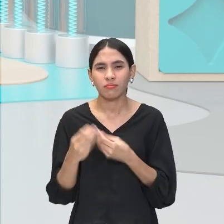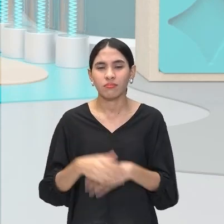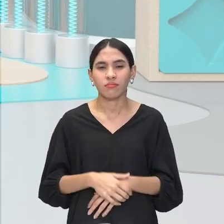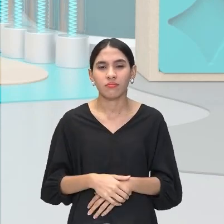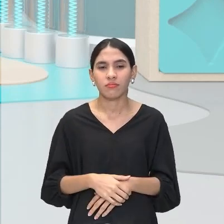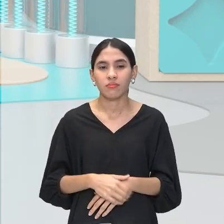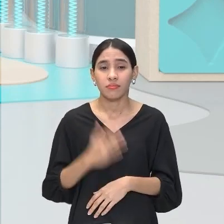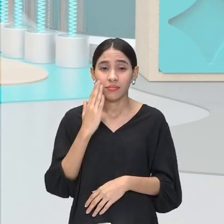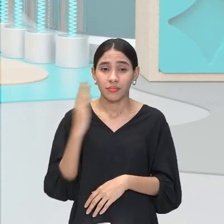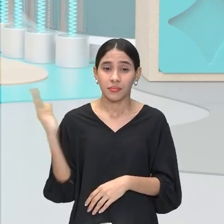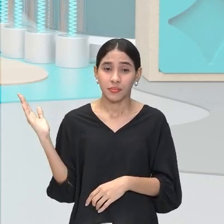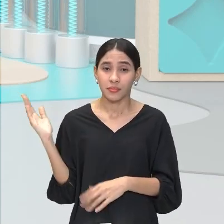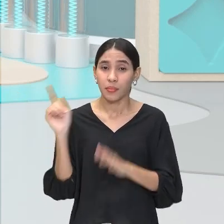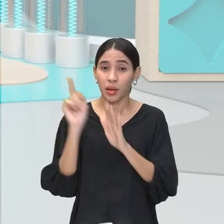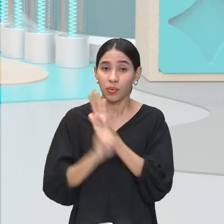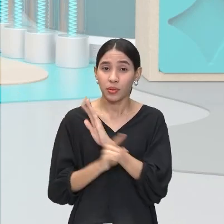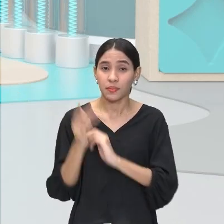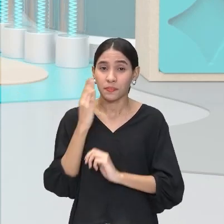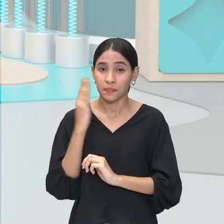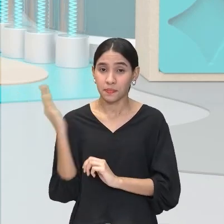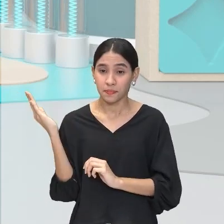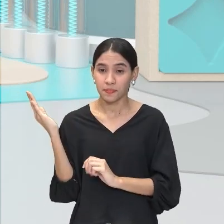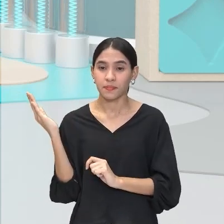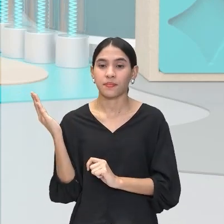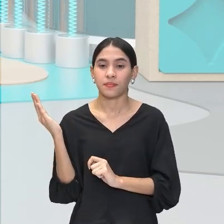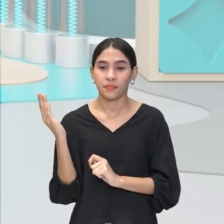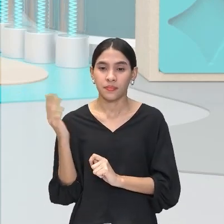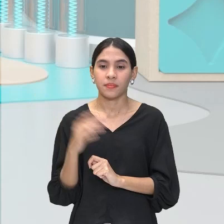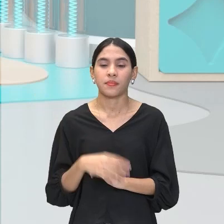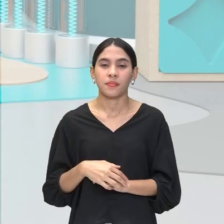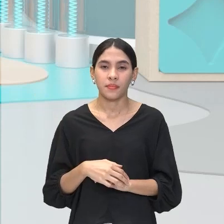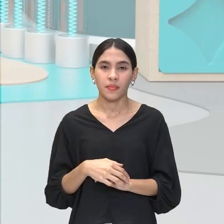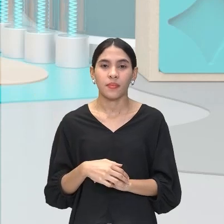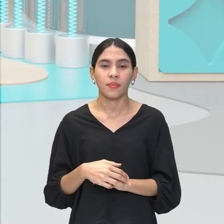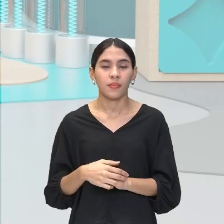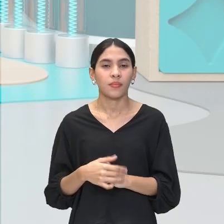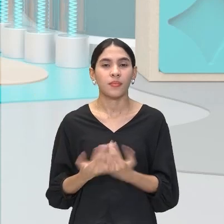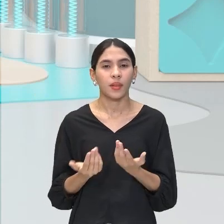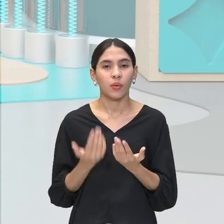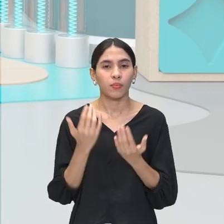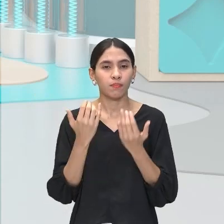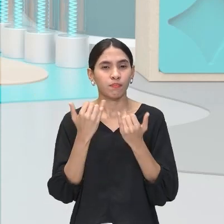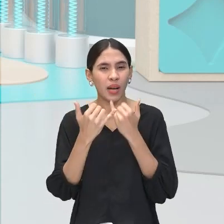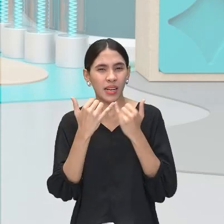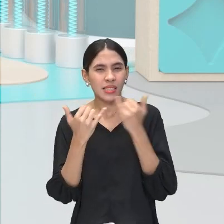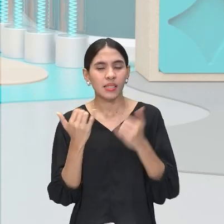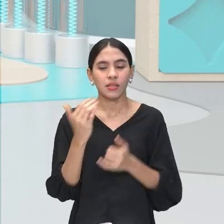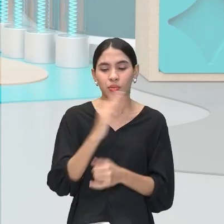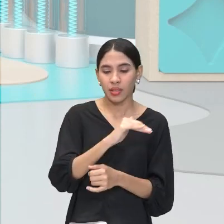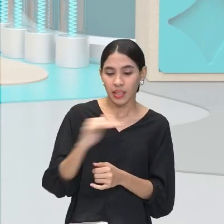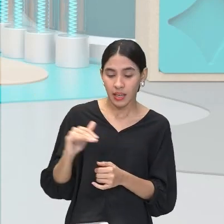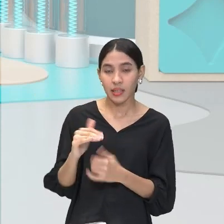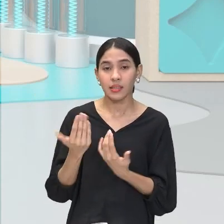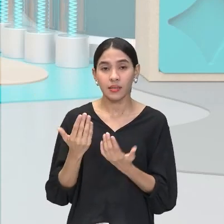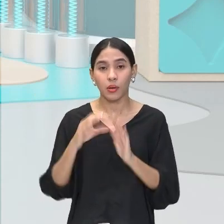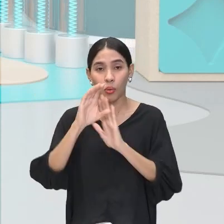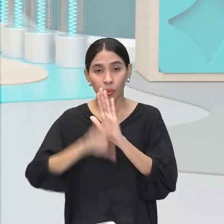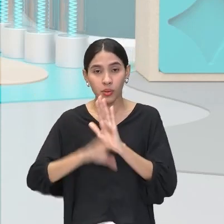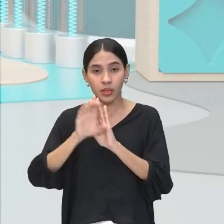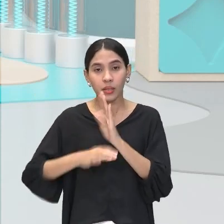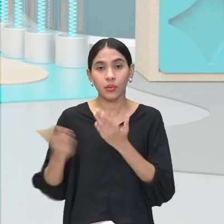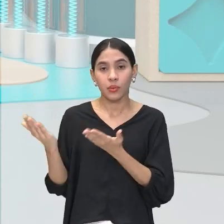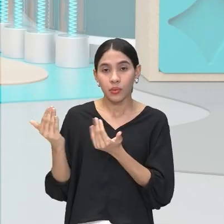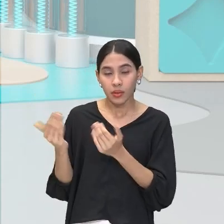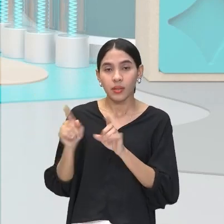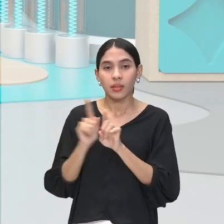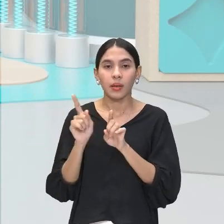ser adolescente? Então, vamos adiante. Assim como ser criança, né, o conceito de adolescência, ele também passou por um